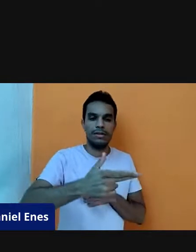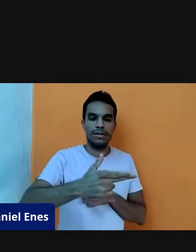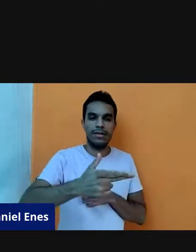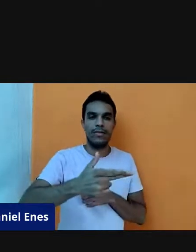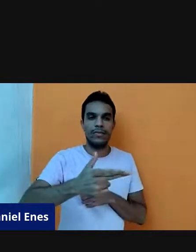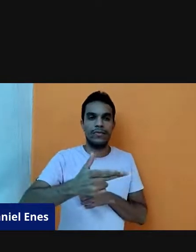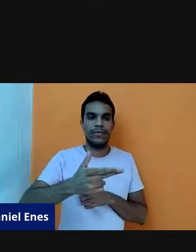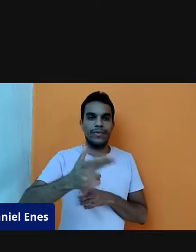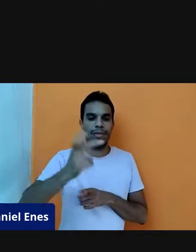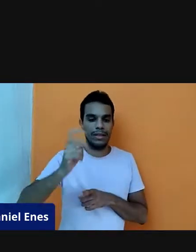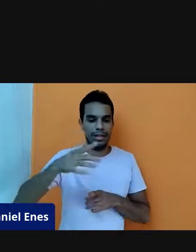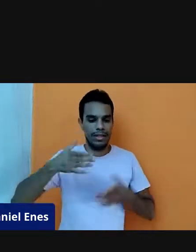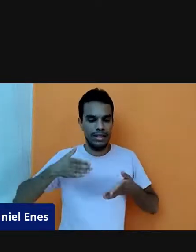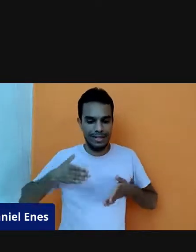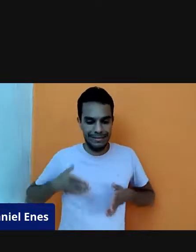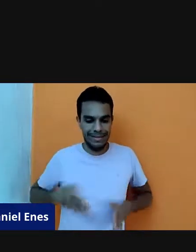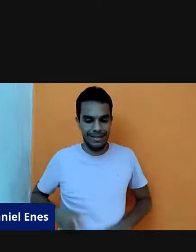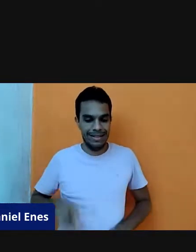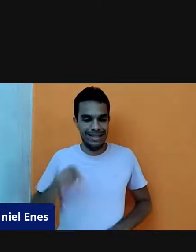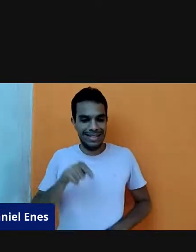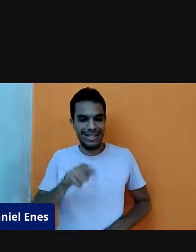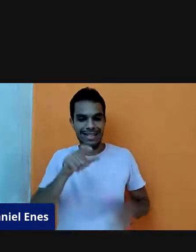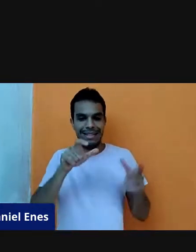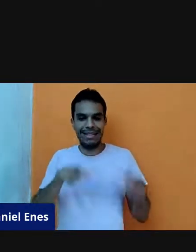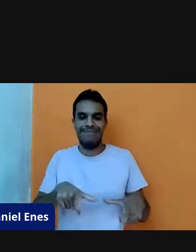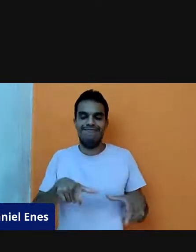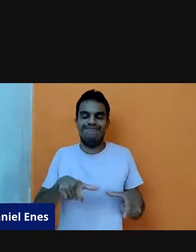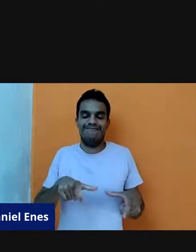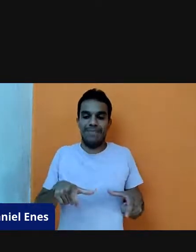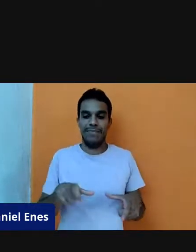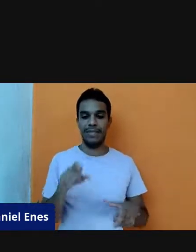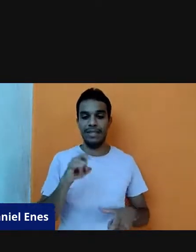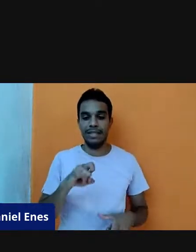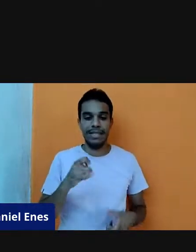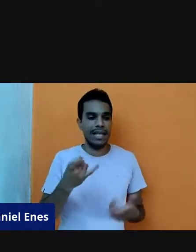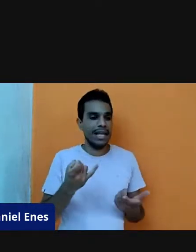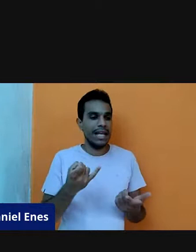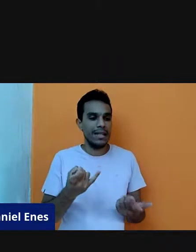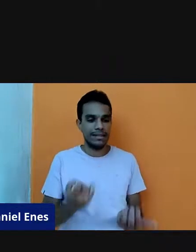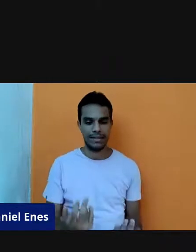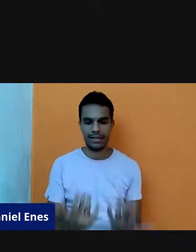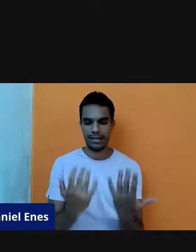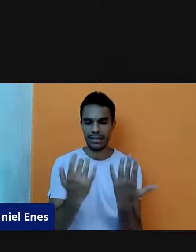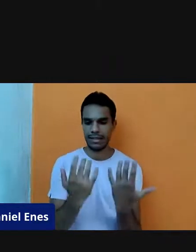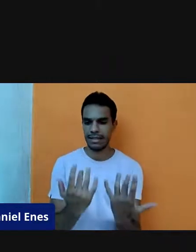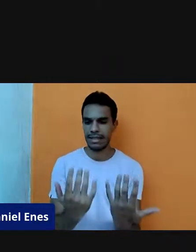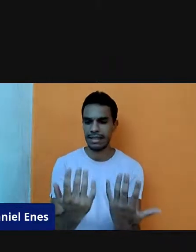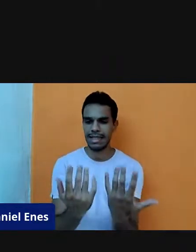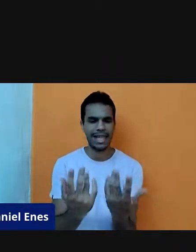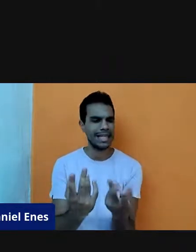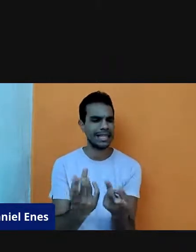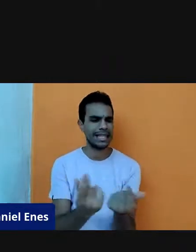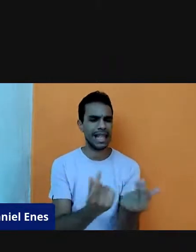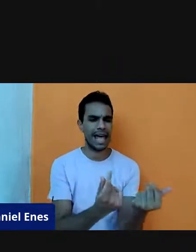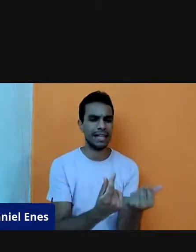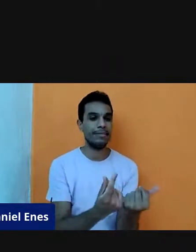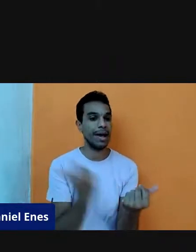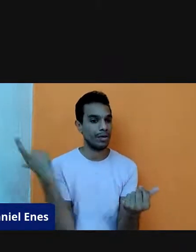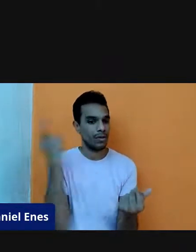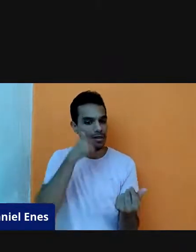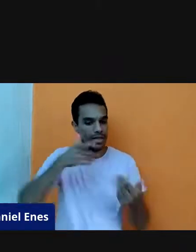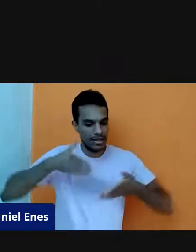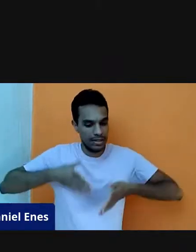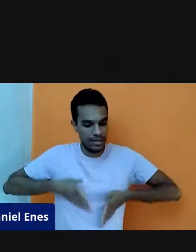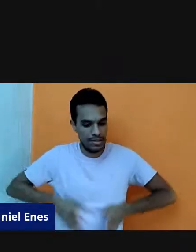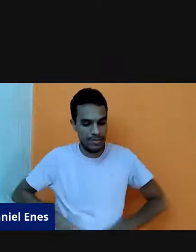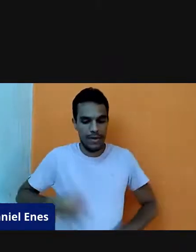conseguia nascer daquela terra, né? Se não nasce nenhum roçado da cinza, nasce uma vida severina, né? Então,